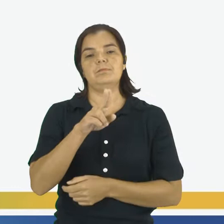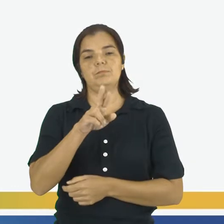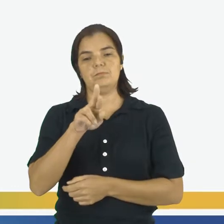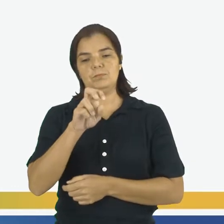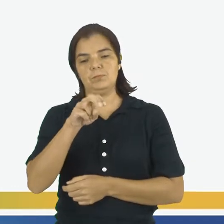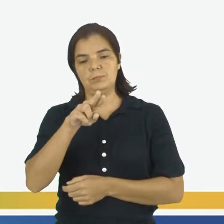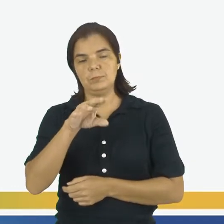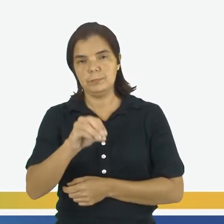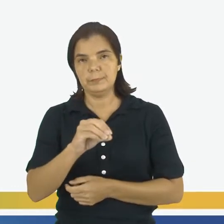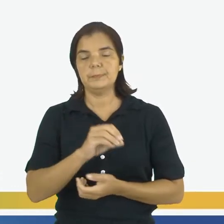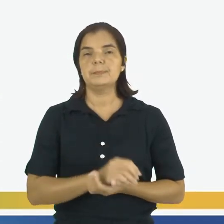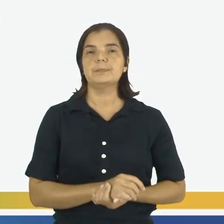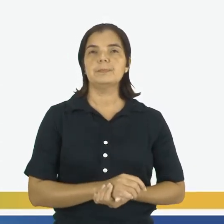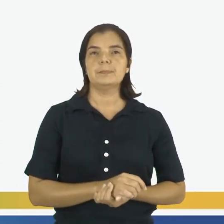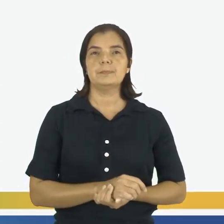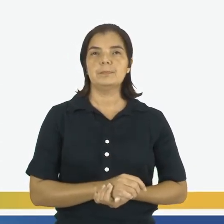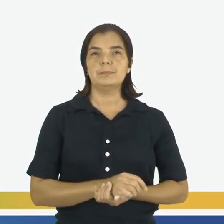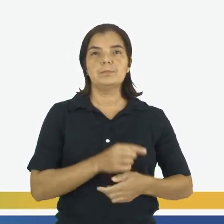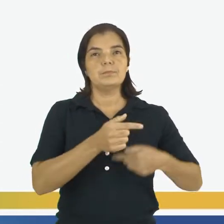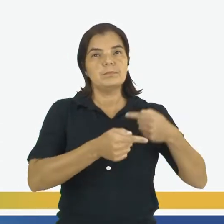partir de urânio,